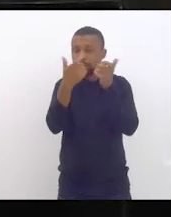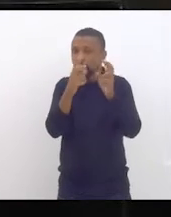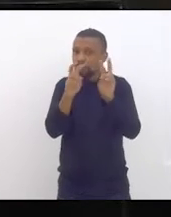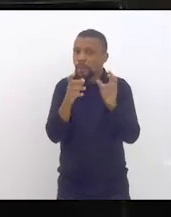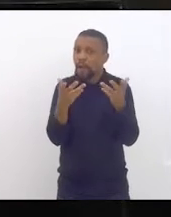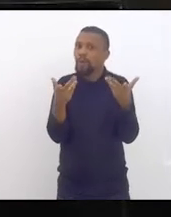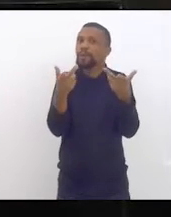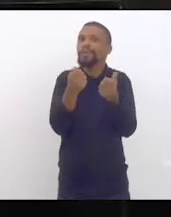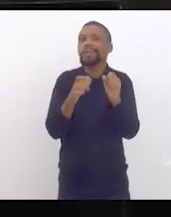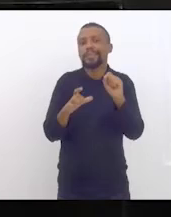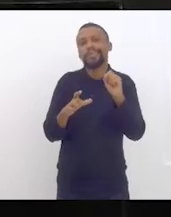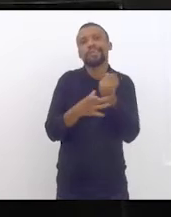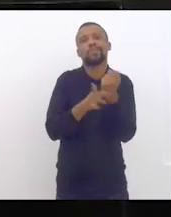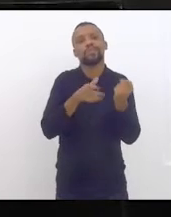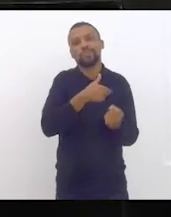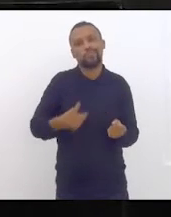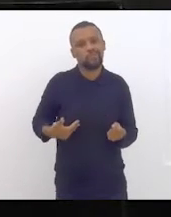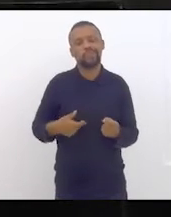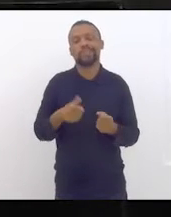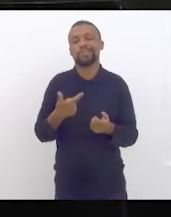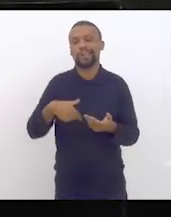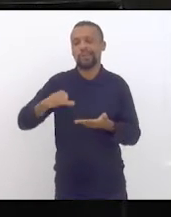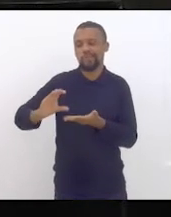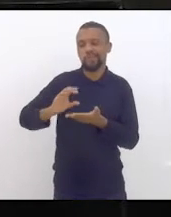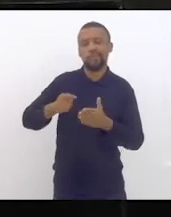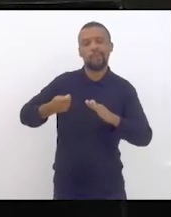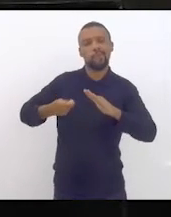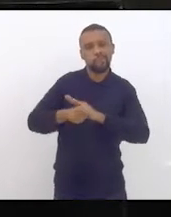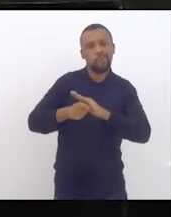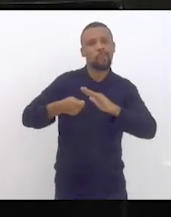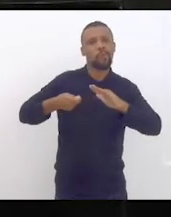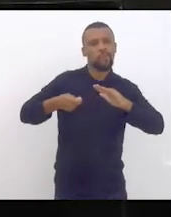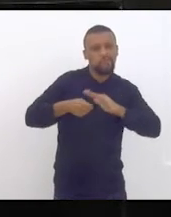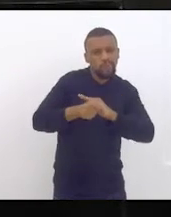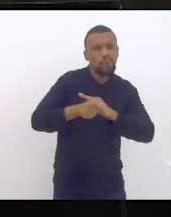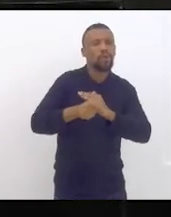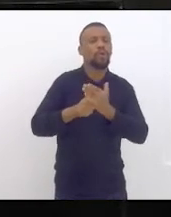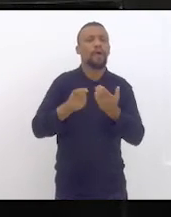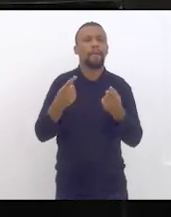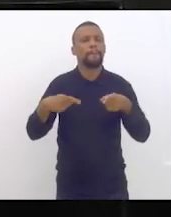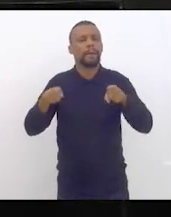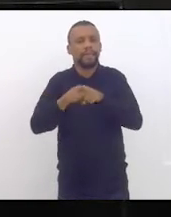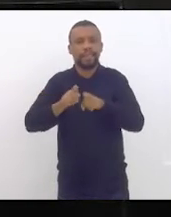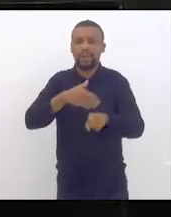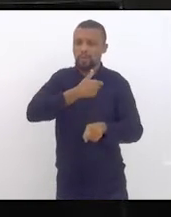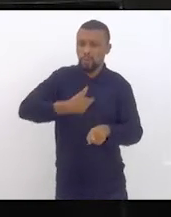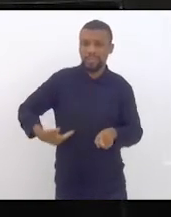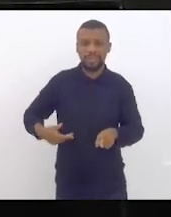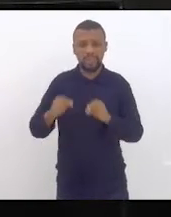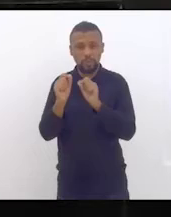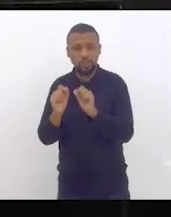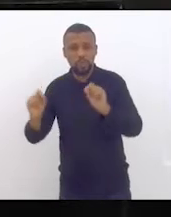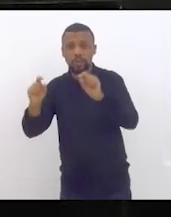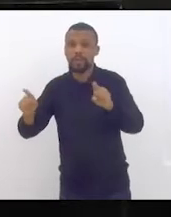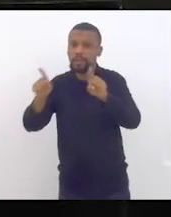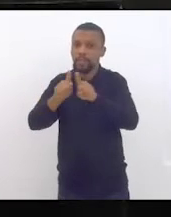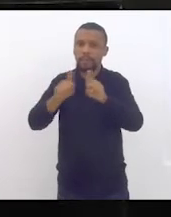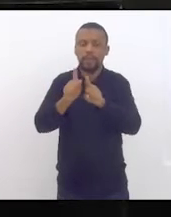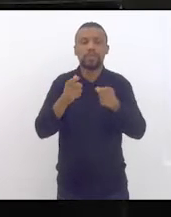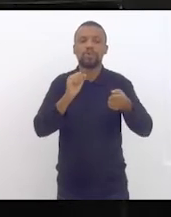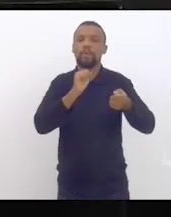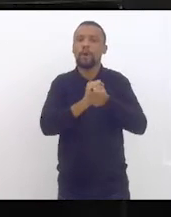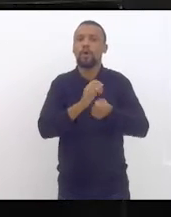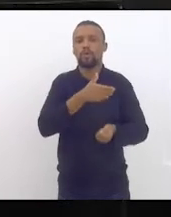Pública após tanto investimento e parcerias não só com estado mas também com o governo